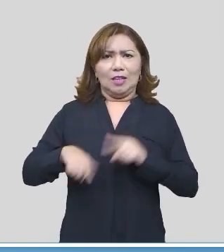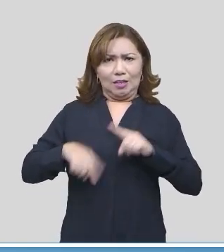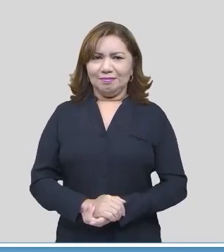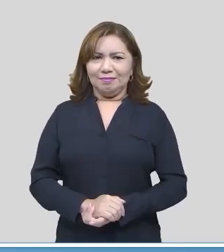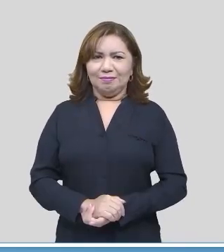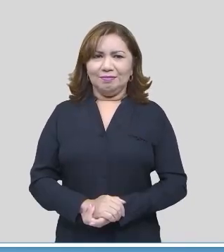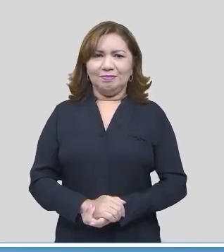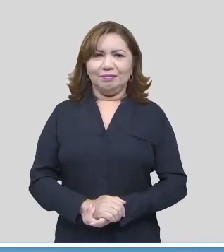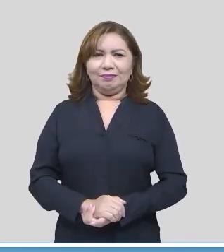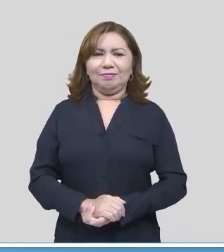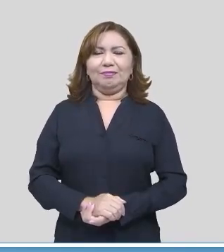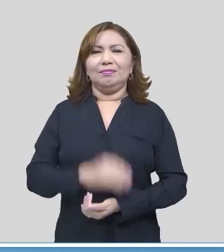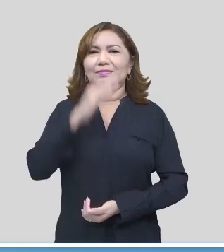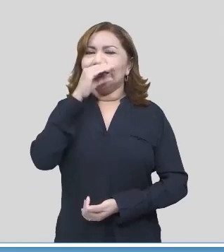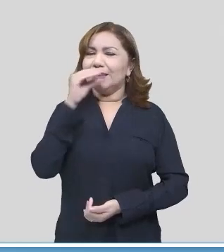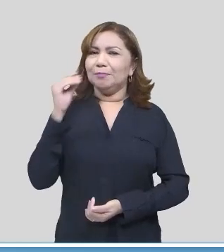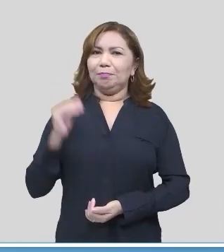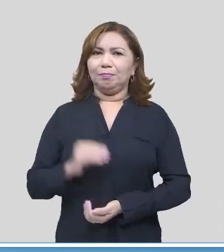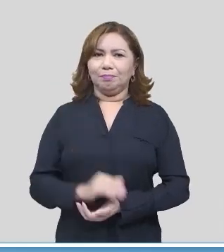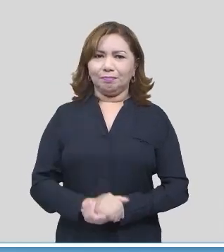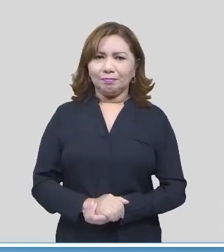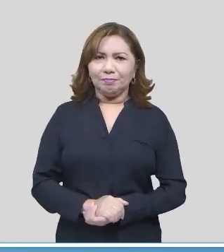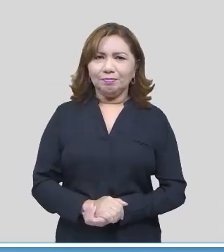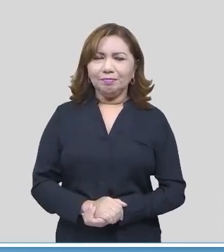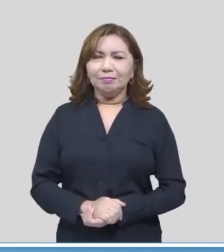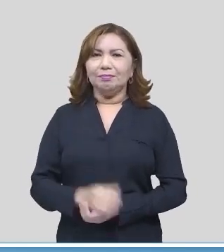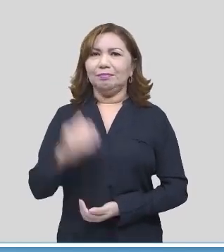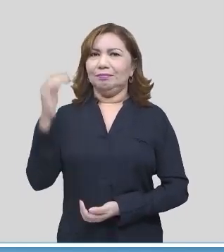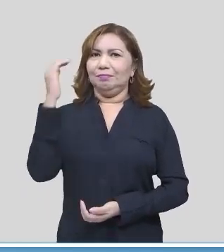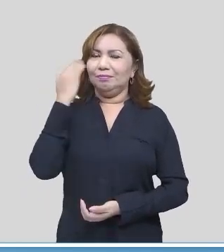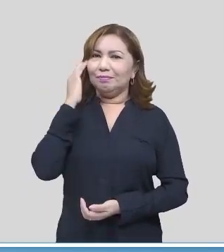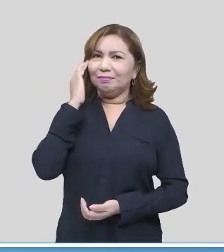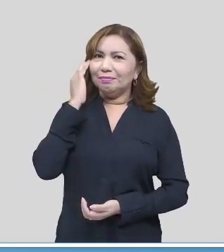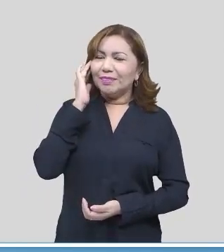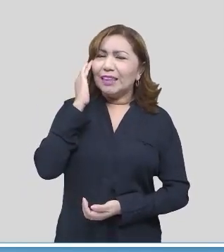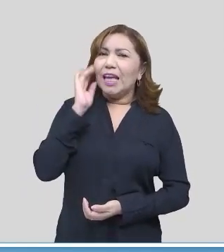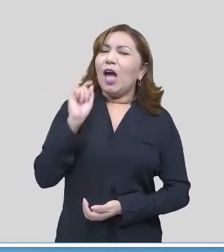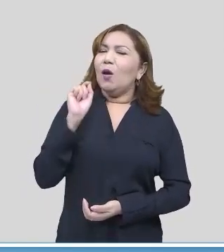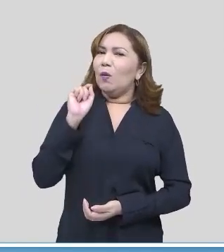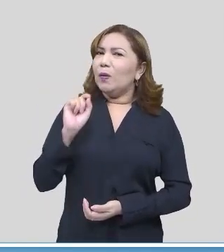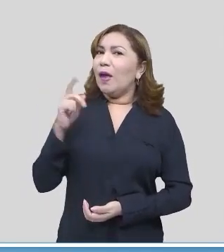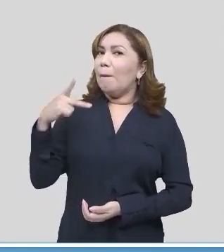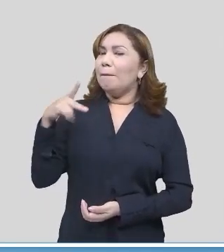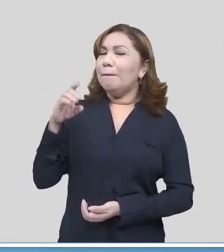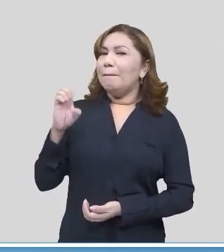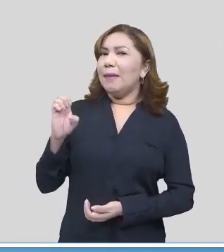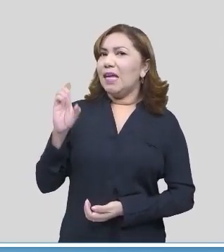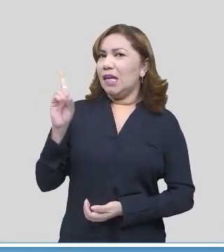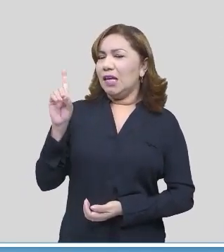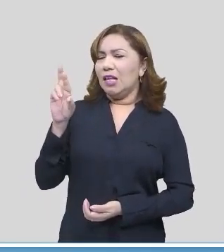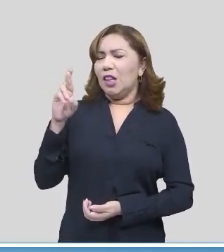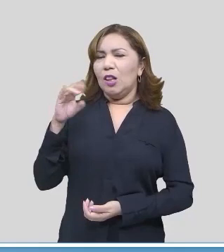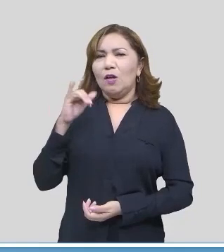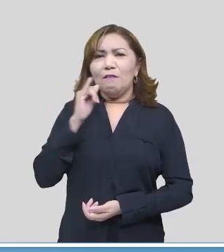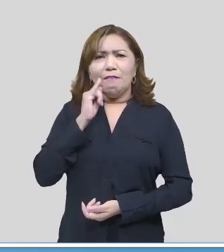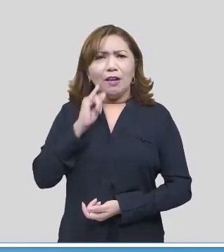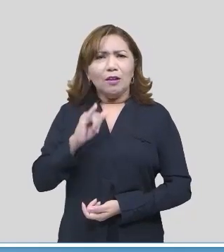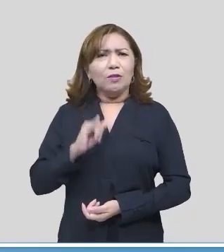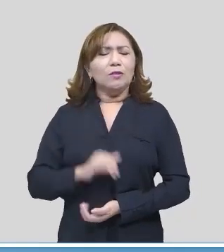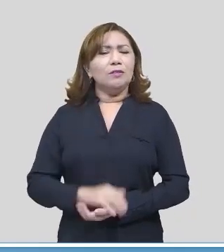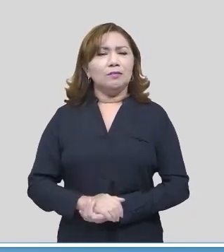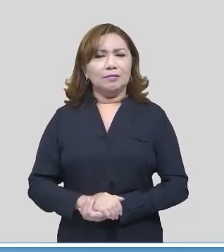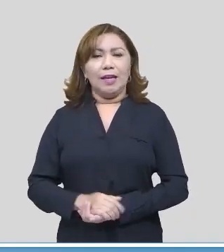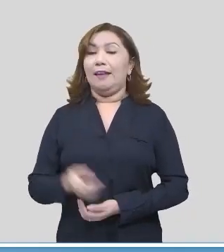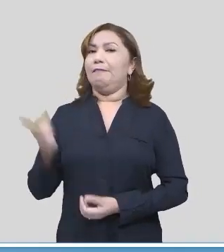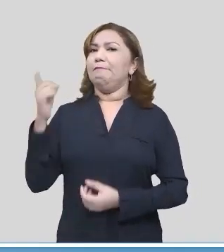treinar. Crianças, entenderam o que o Pedro falou? Gostaram? Gostaram do Pedro? Ele volta em outras